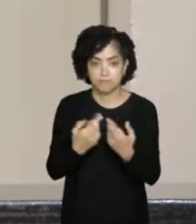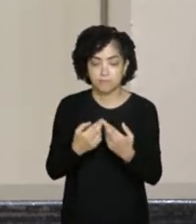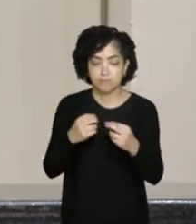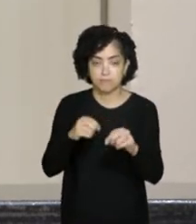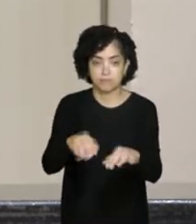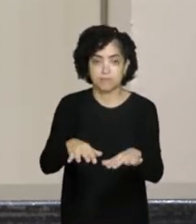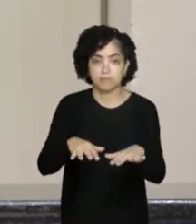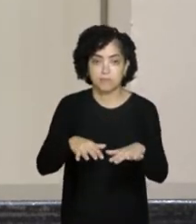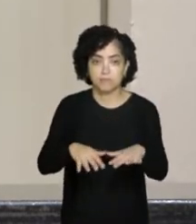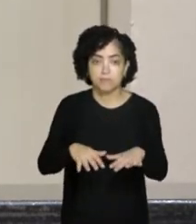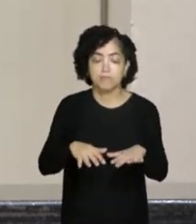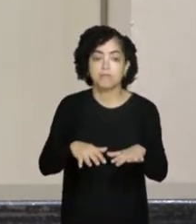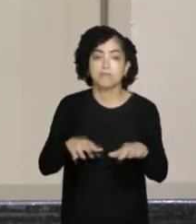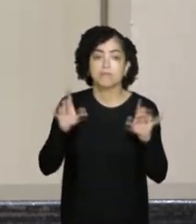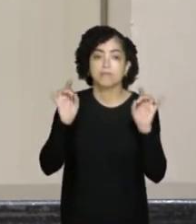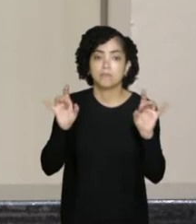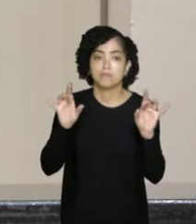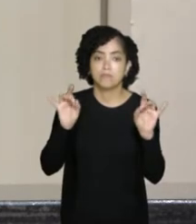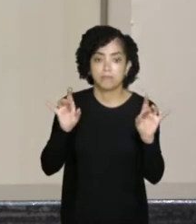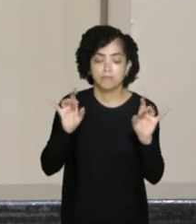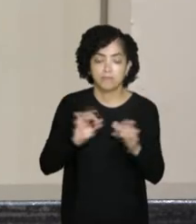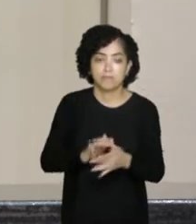Catarina,